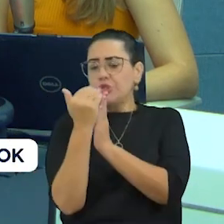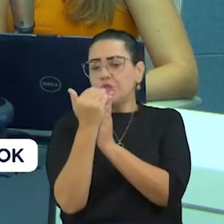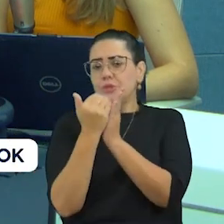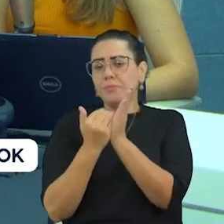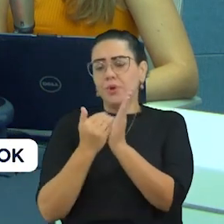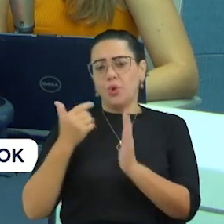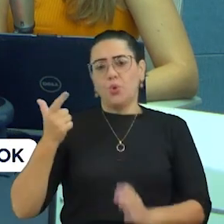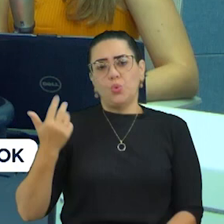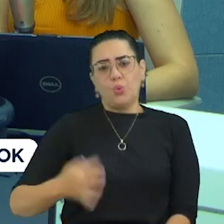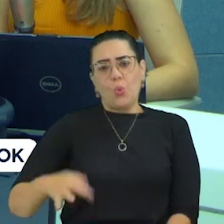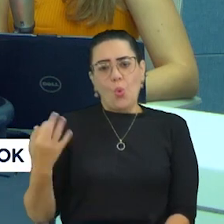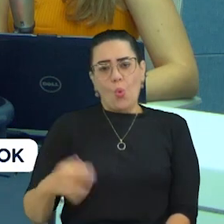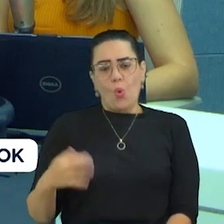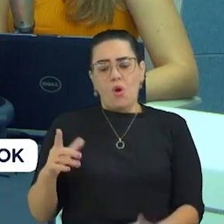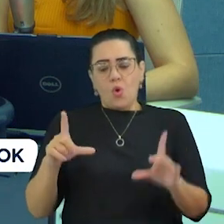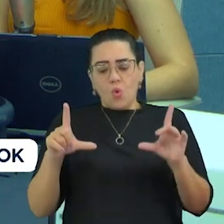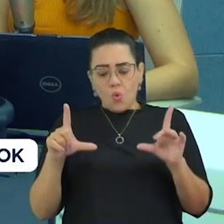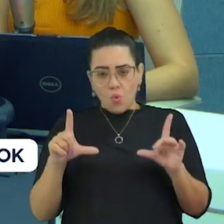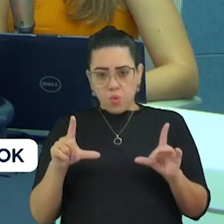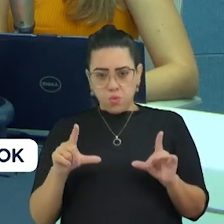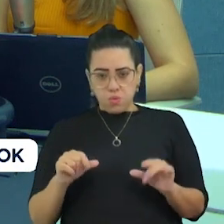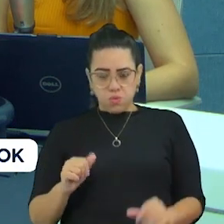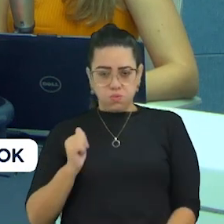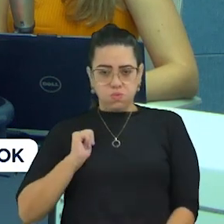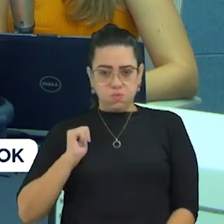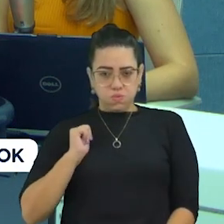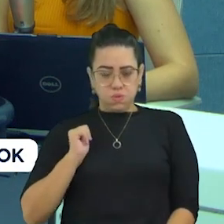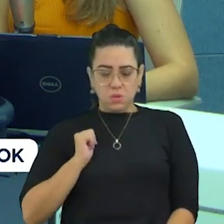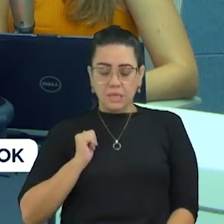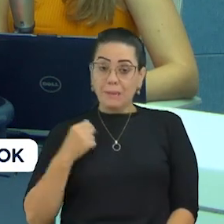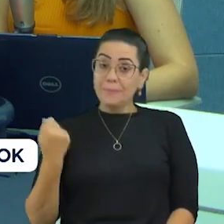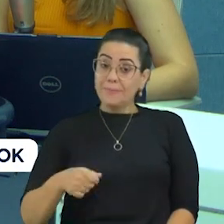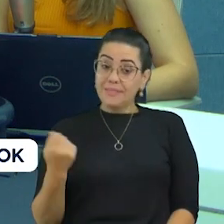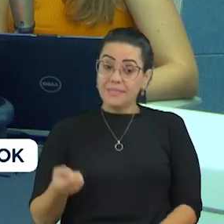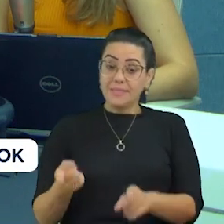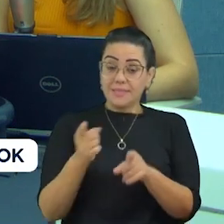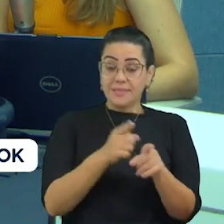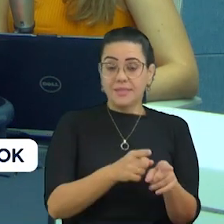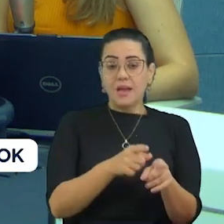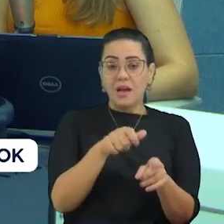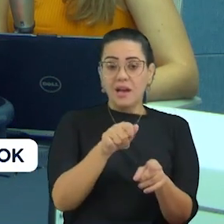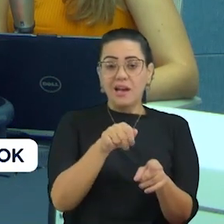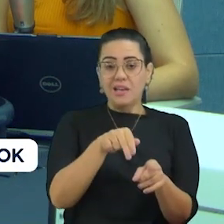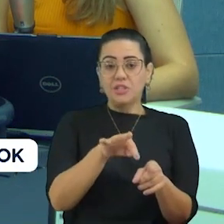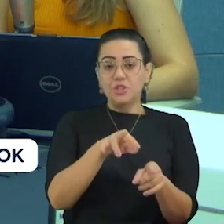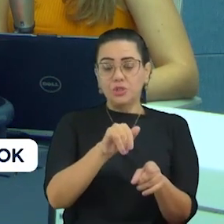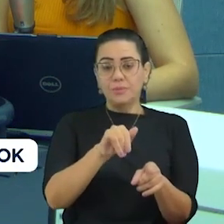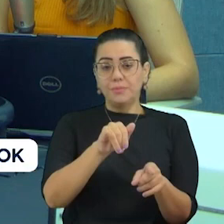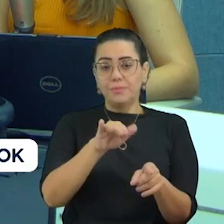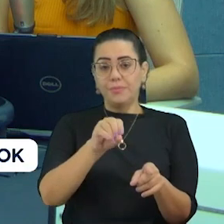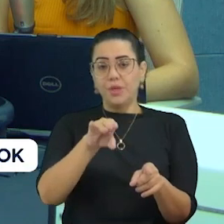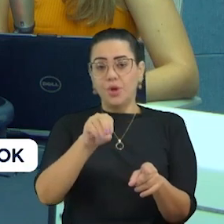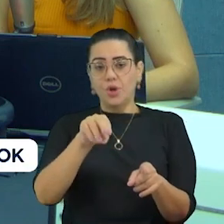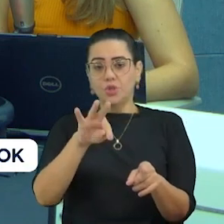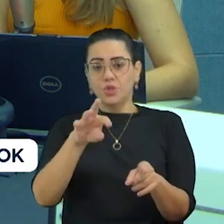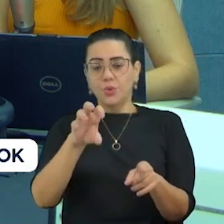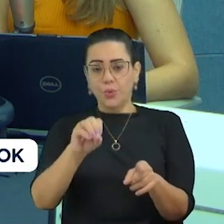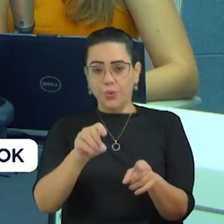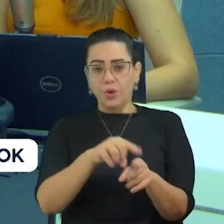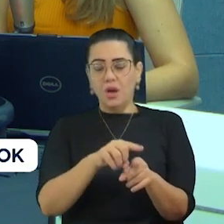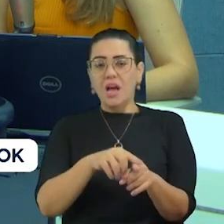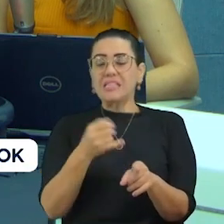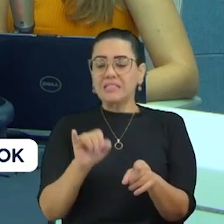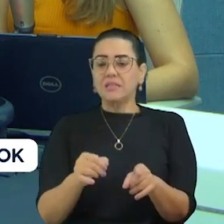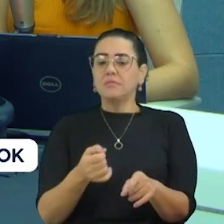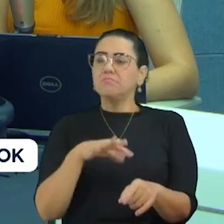Mas, na verdade, era necessário um antibiótico. E isso, quem vai fazer essa diferença é o médico. Mas, como eu fiquei melhor, eu